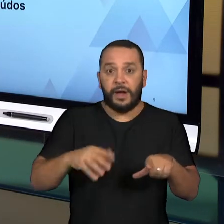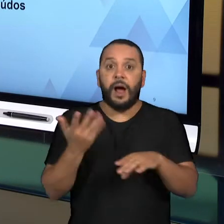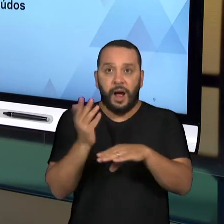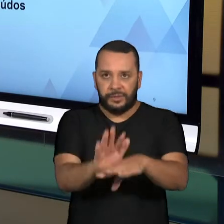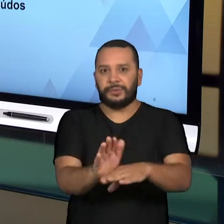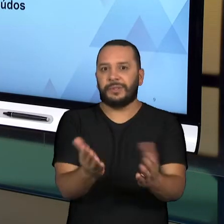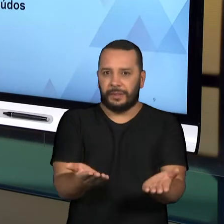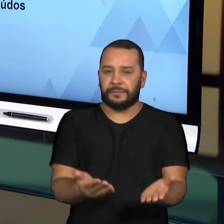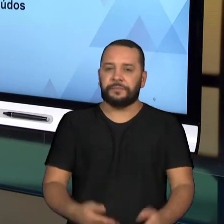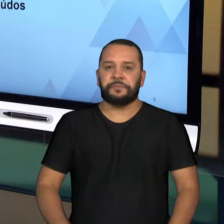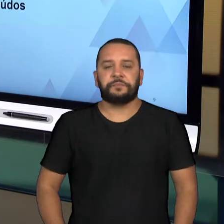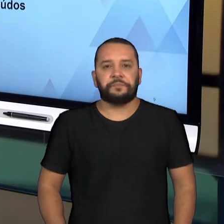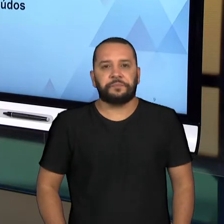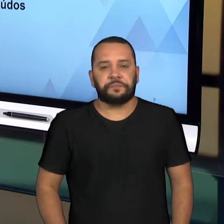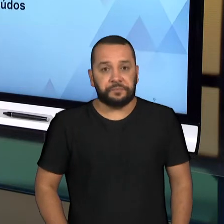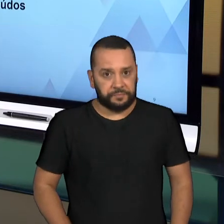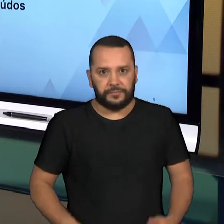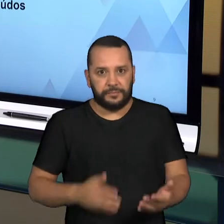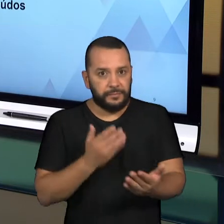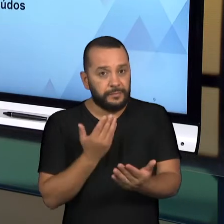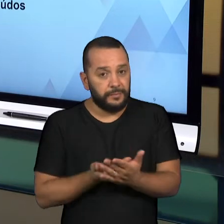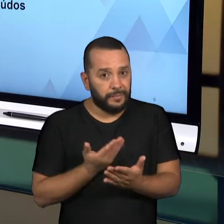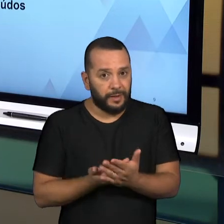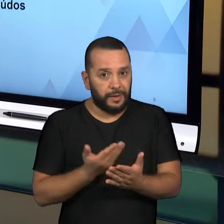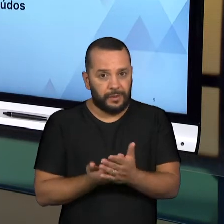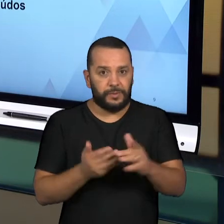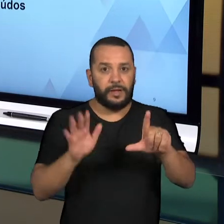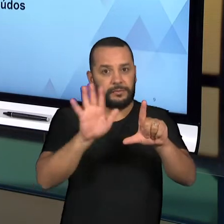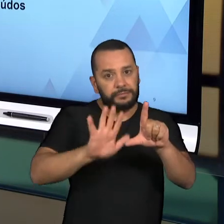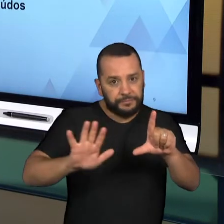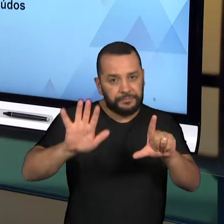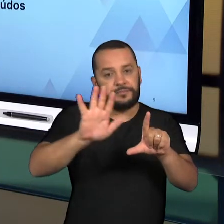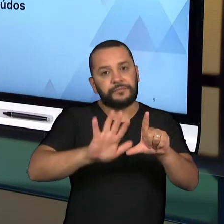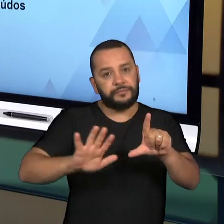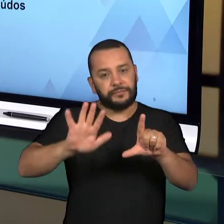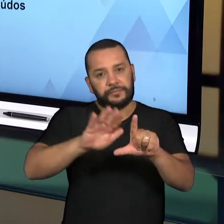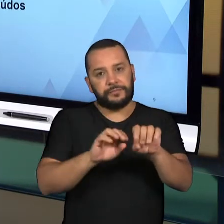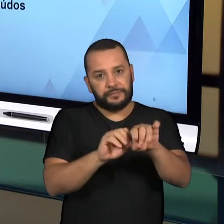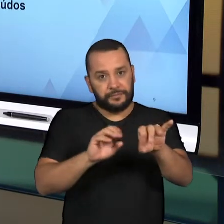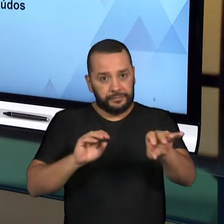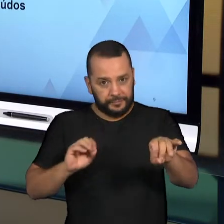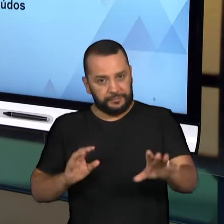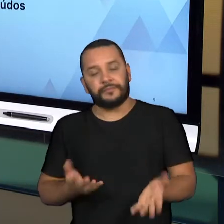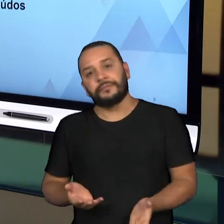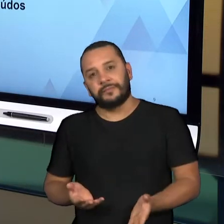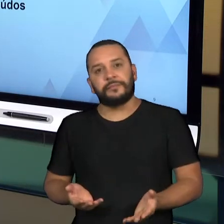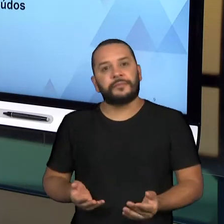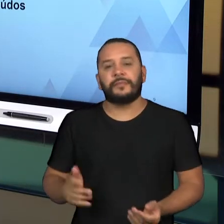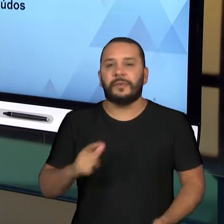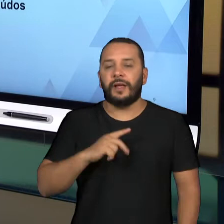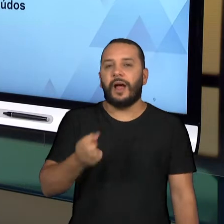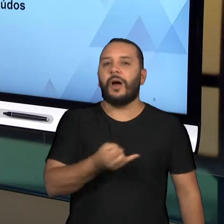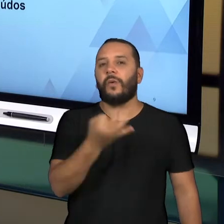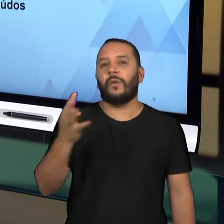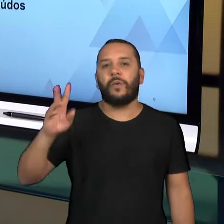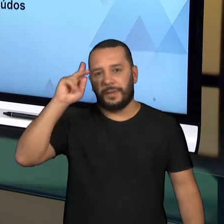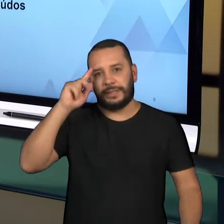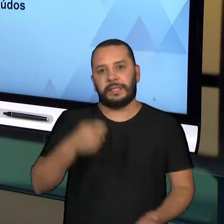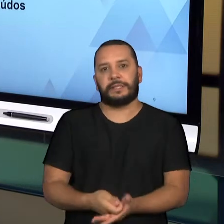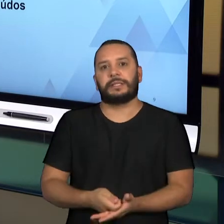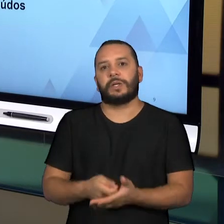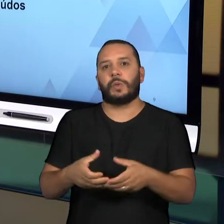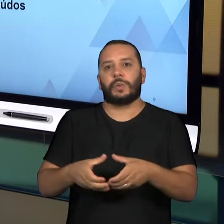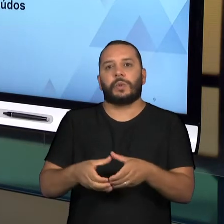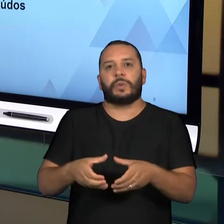antes de executar né a vídeo aula no momento da produção desta vídeo aula alguma oi não escreve